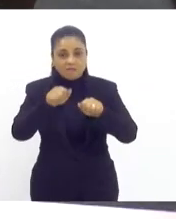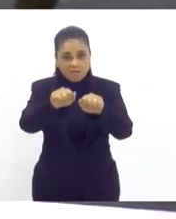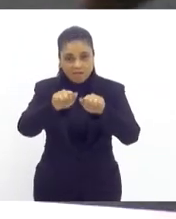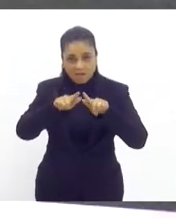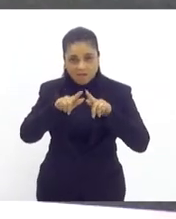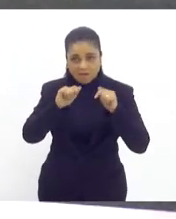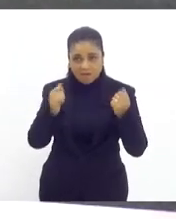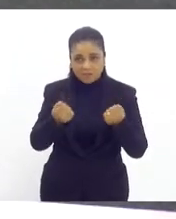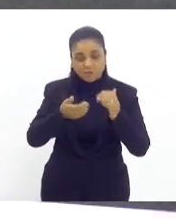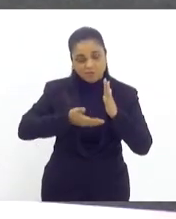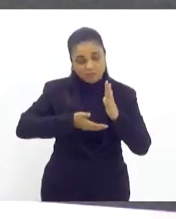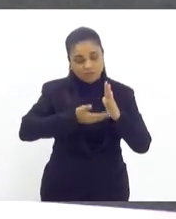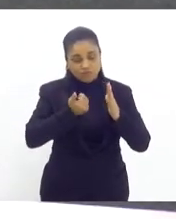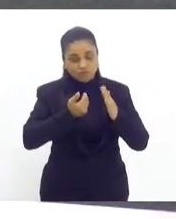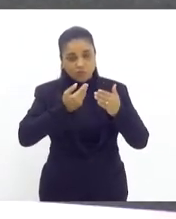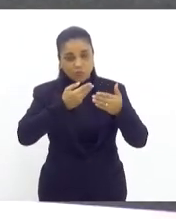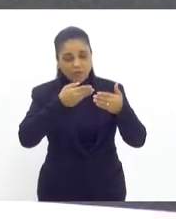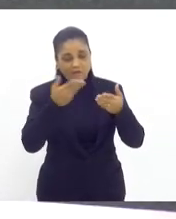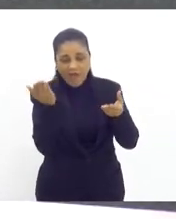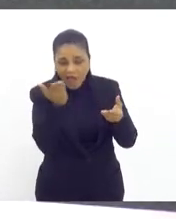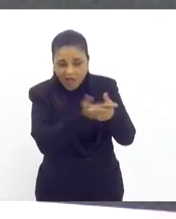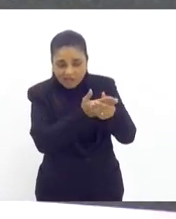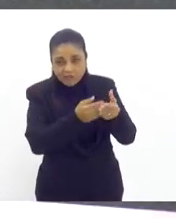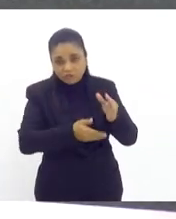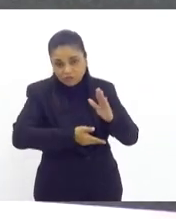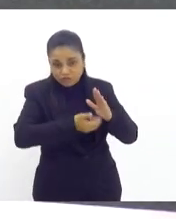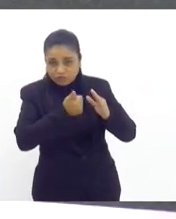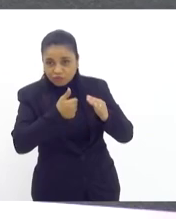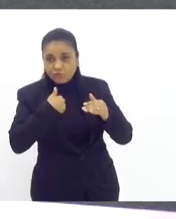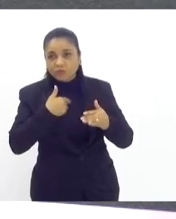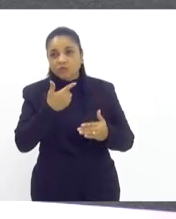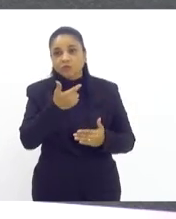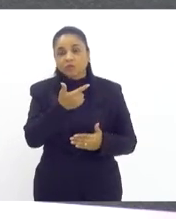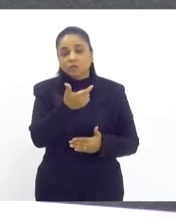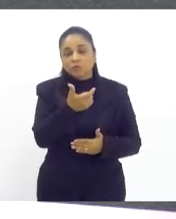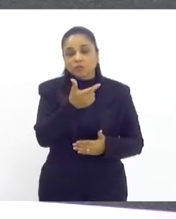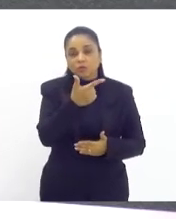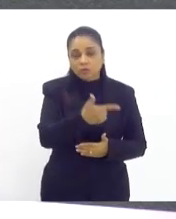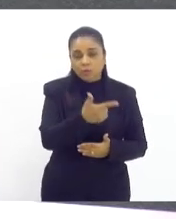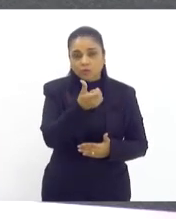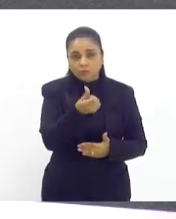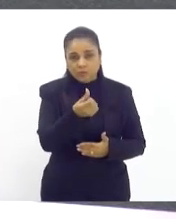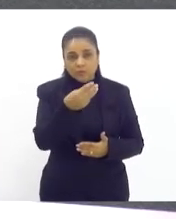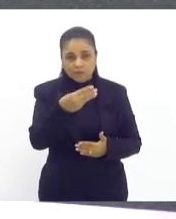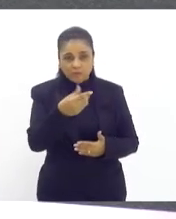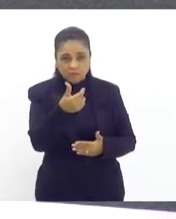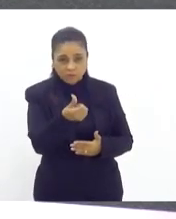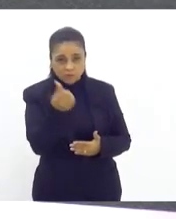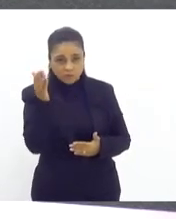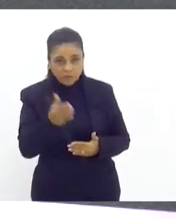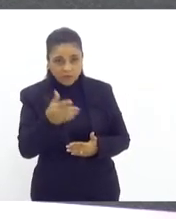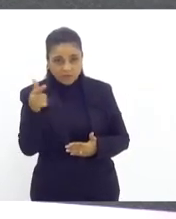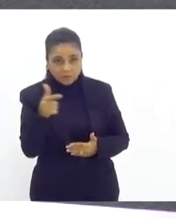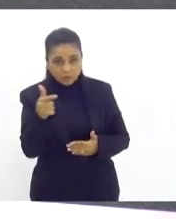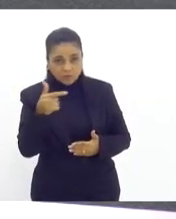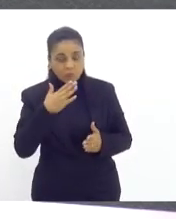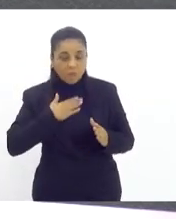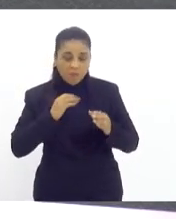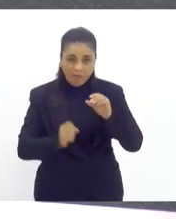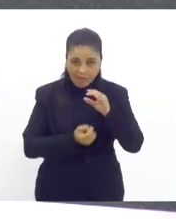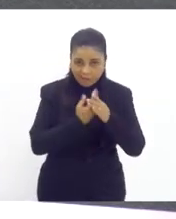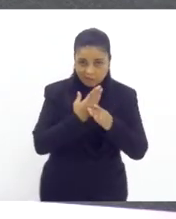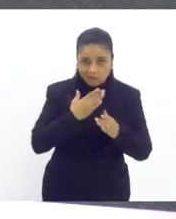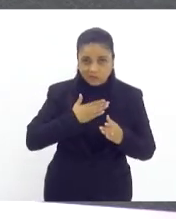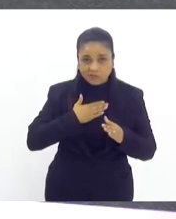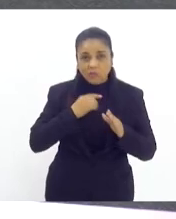ter desarquivado um projeto 63 36 de 2022 da minha autoria que trata para efetivação